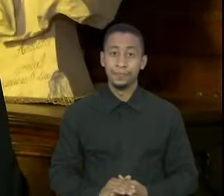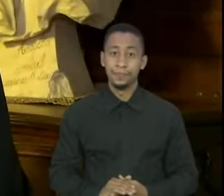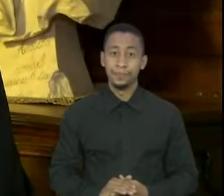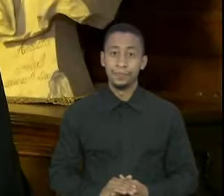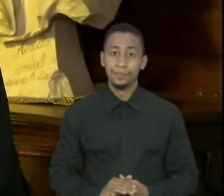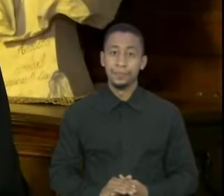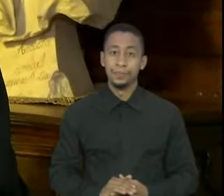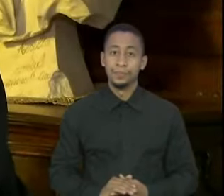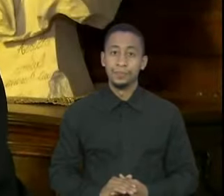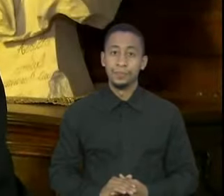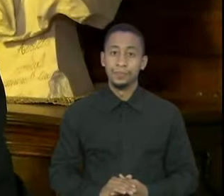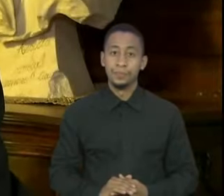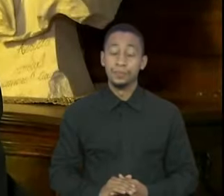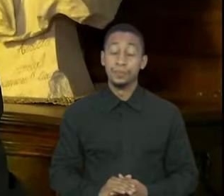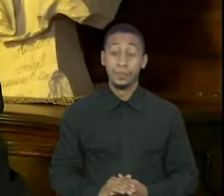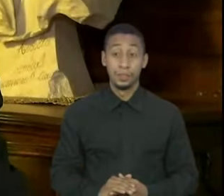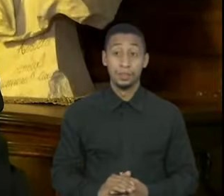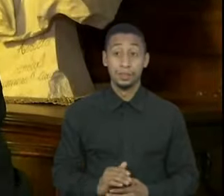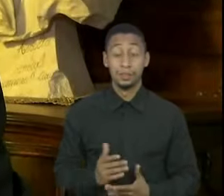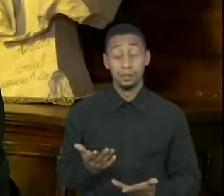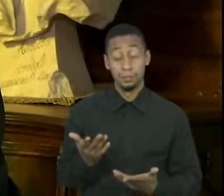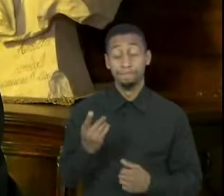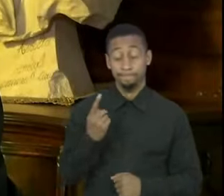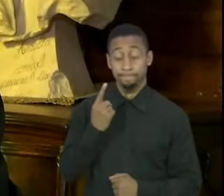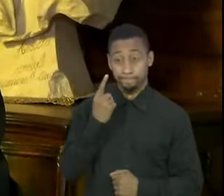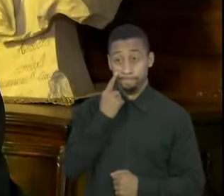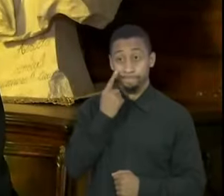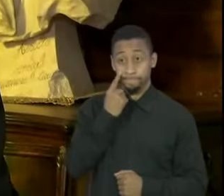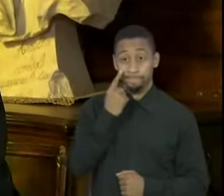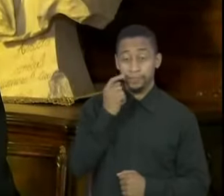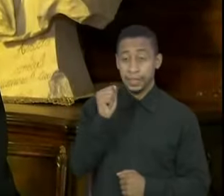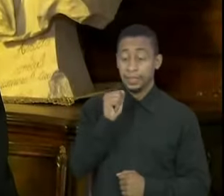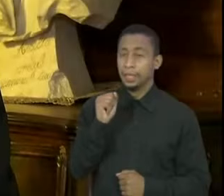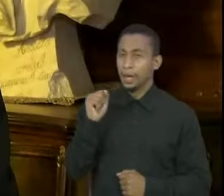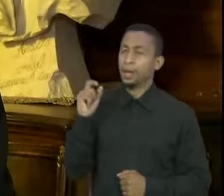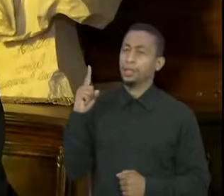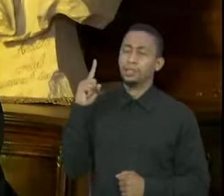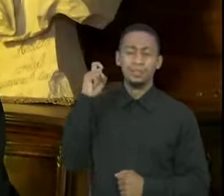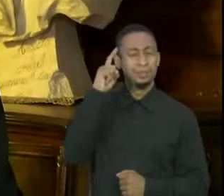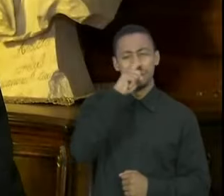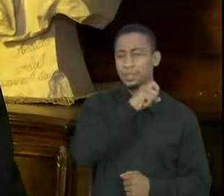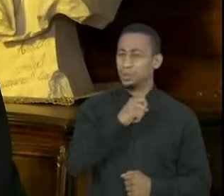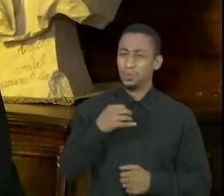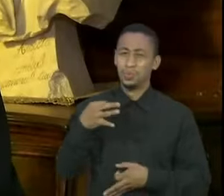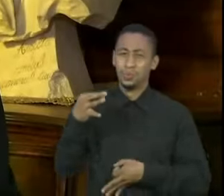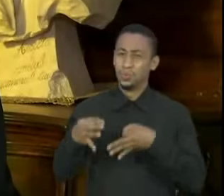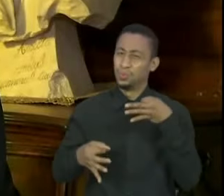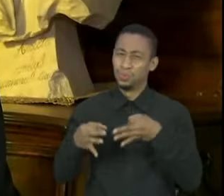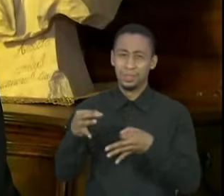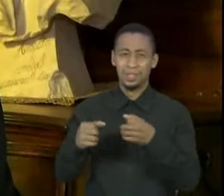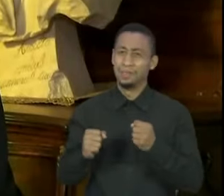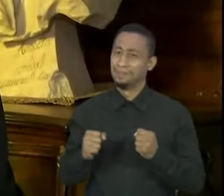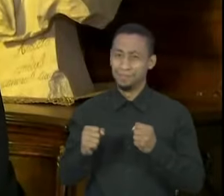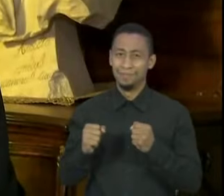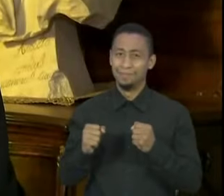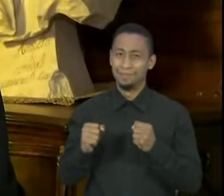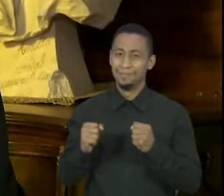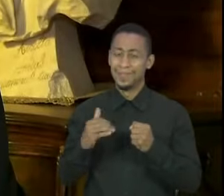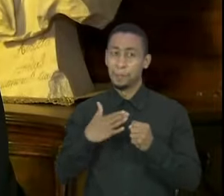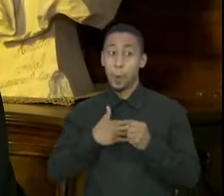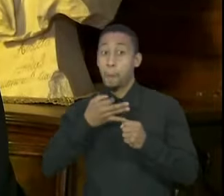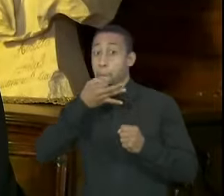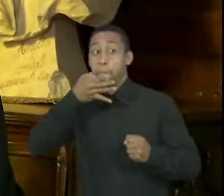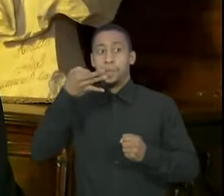e olha é é muito difícil a gente julgar com o olhar